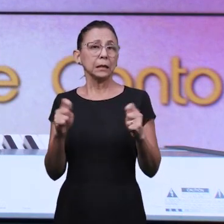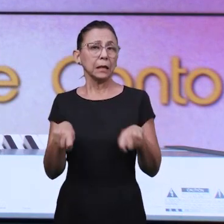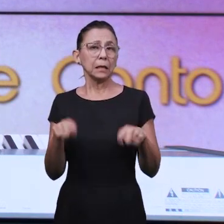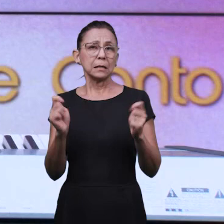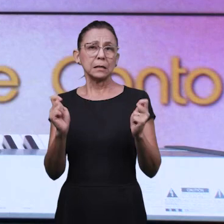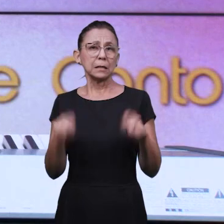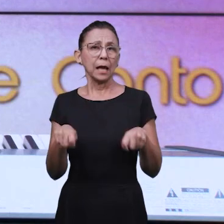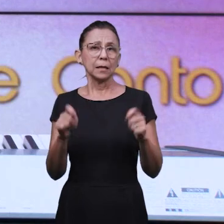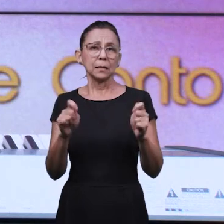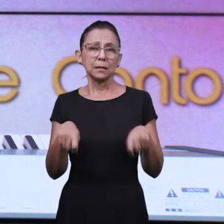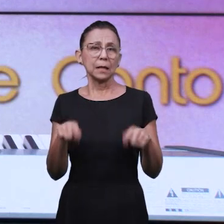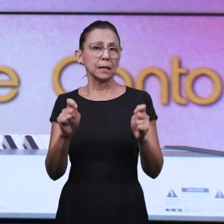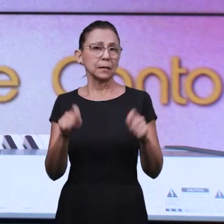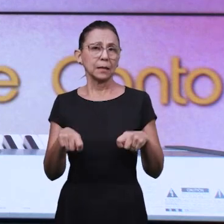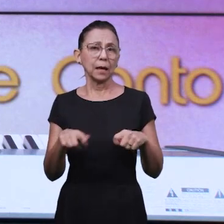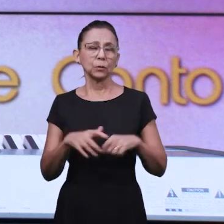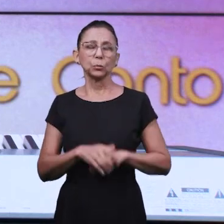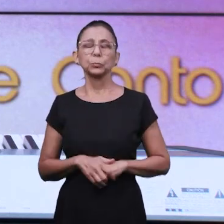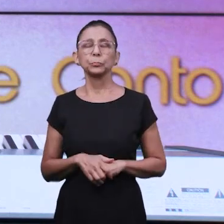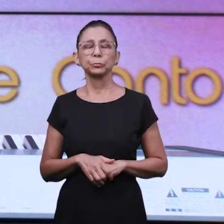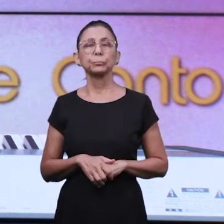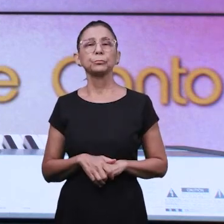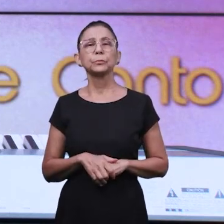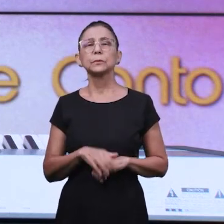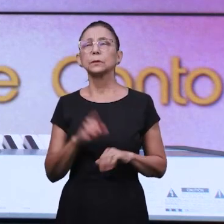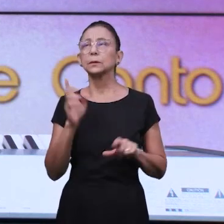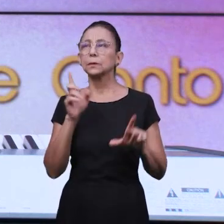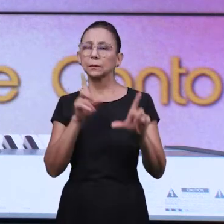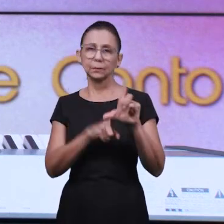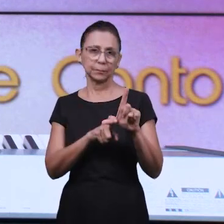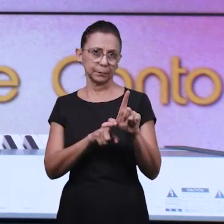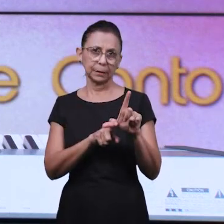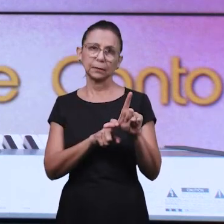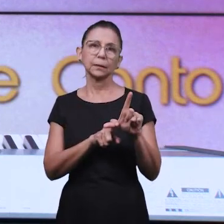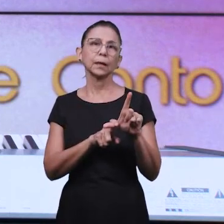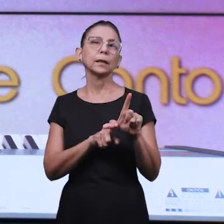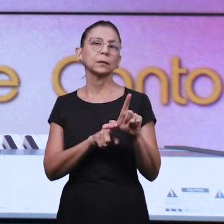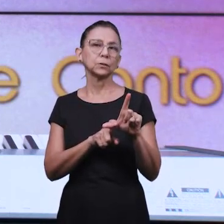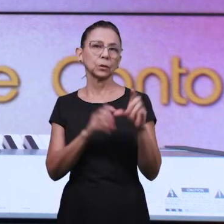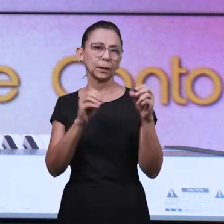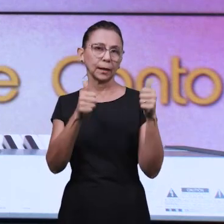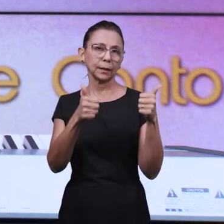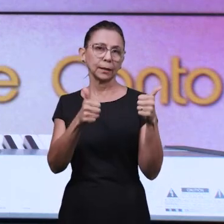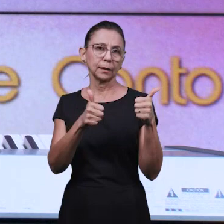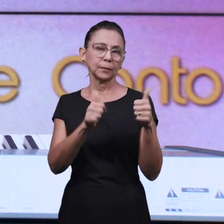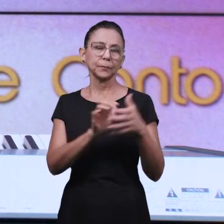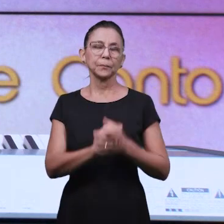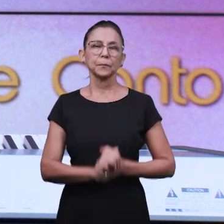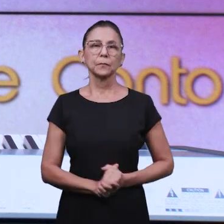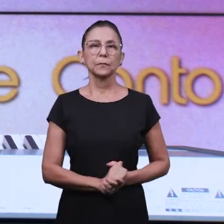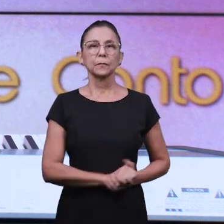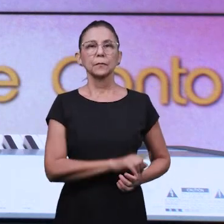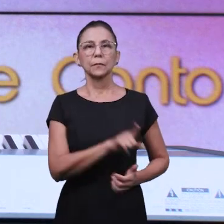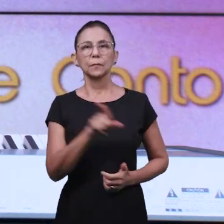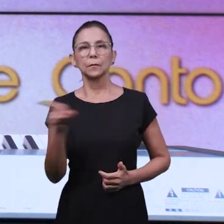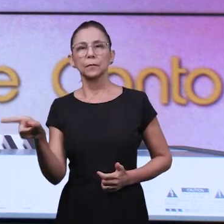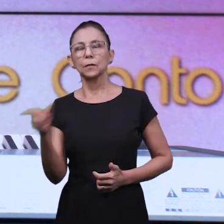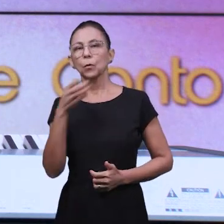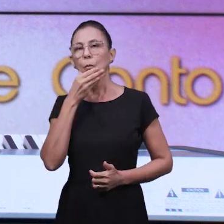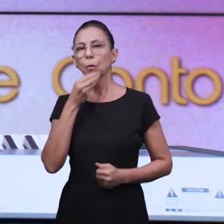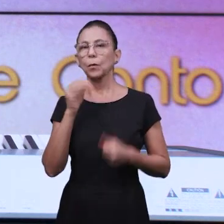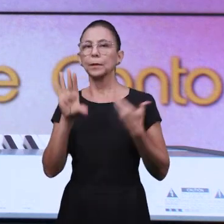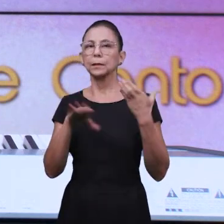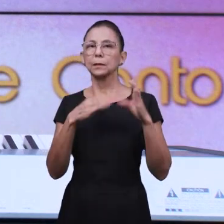Necessitado, esse trecho nós vamos fazer necessitado, dependente, ligado, ok? Então, aqui, enquanto os homens